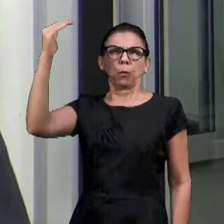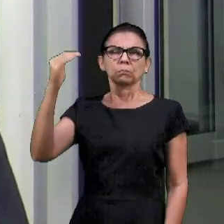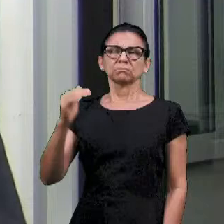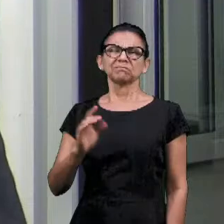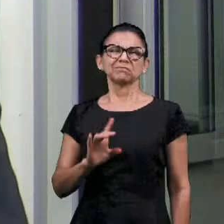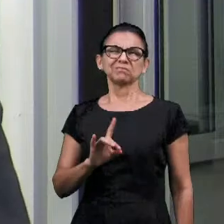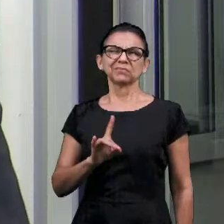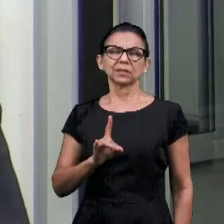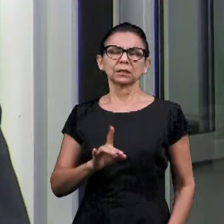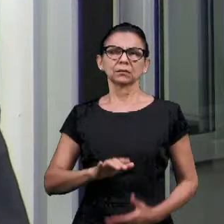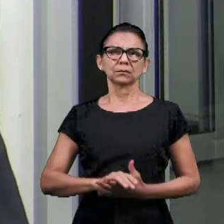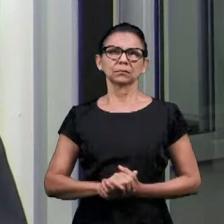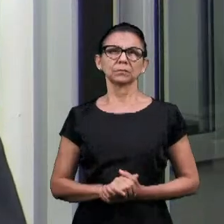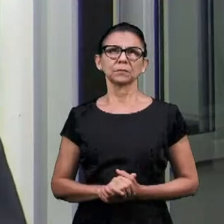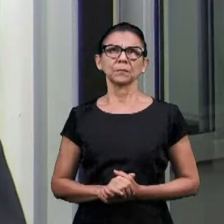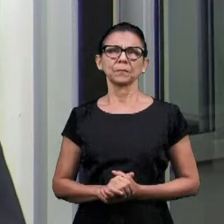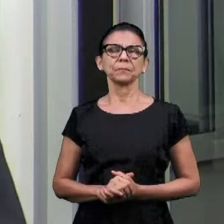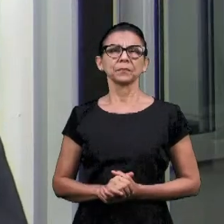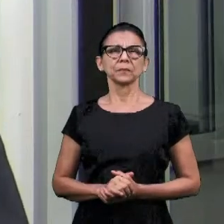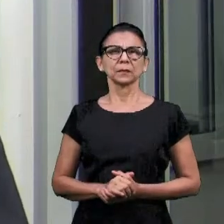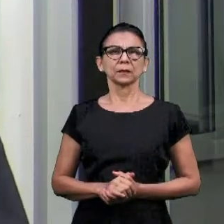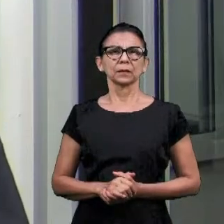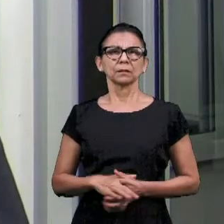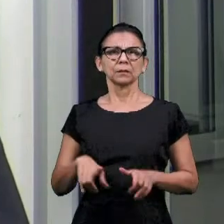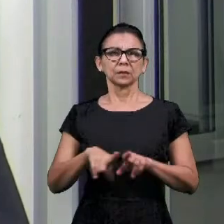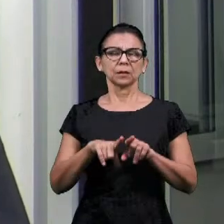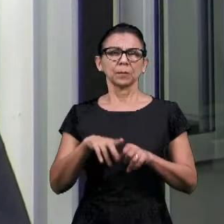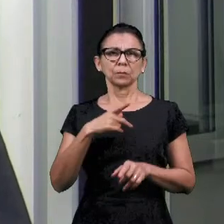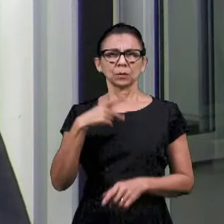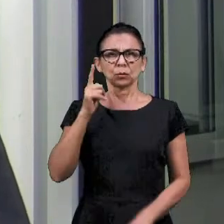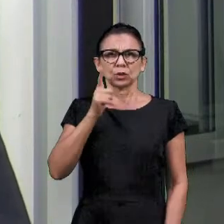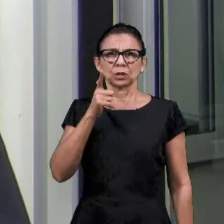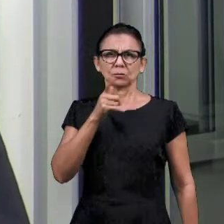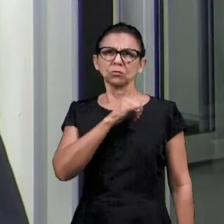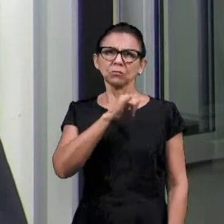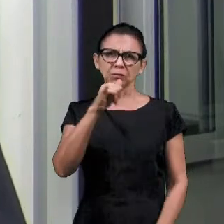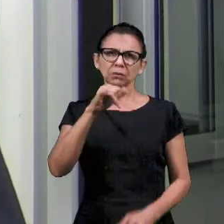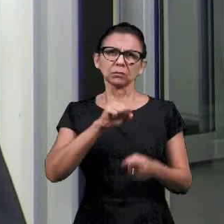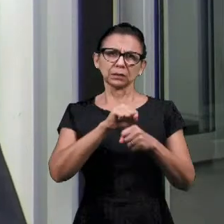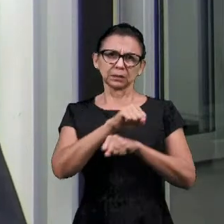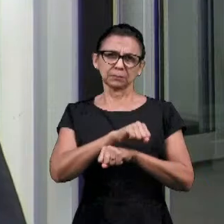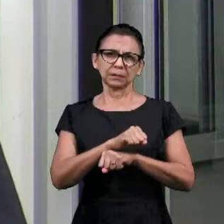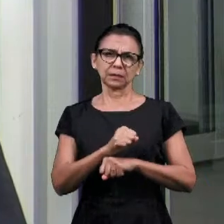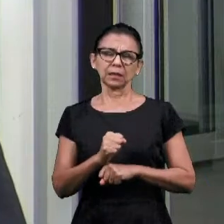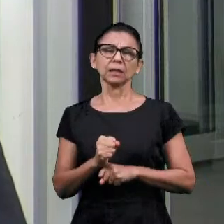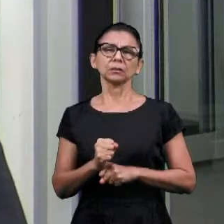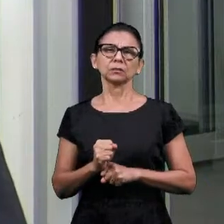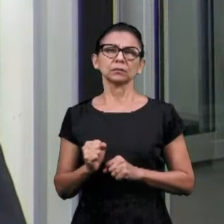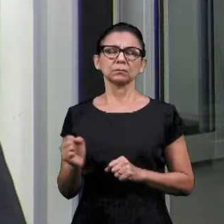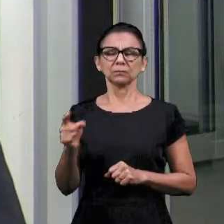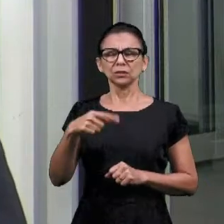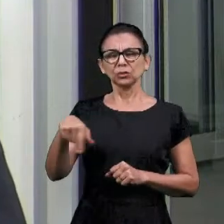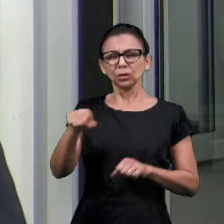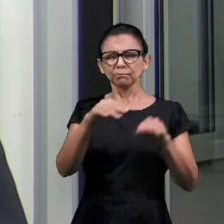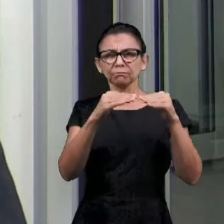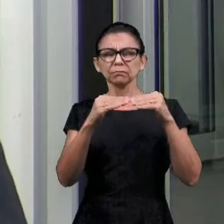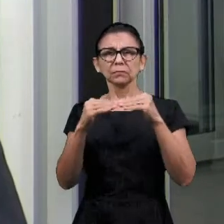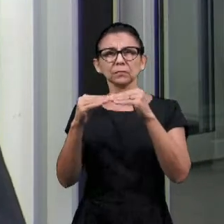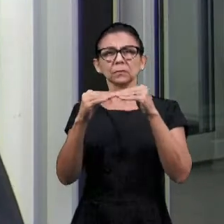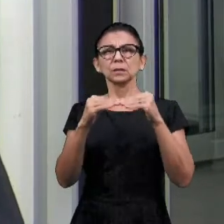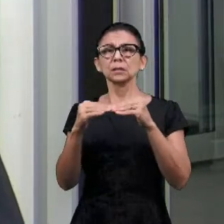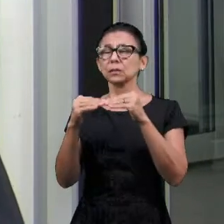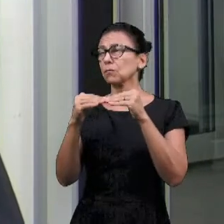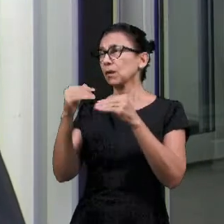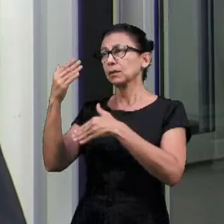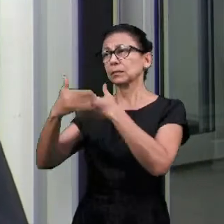todos somos. Aliás, o pastor Gideuti disse isso recentemente no seminário. Todos somos iguais, somos servos de Deus. Diante do Senhor, todos